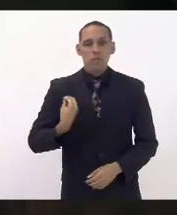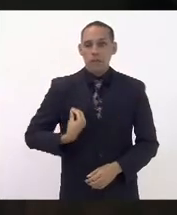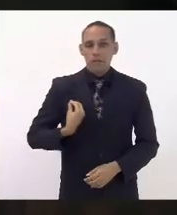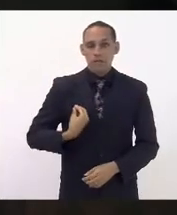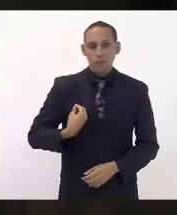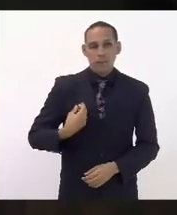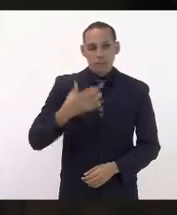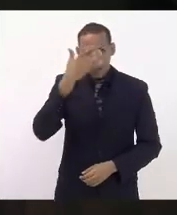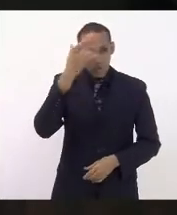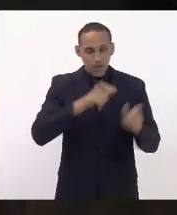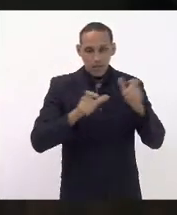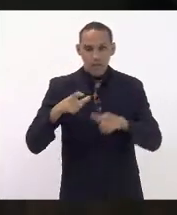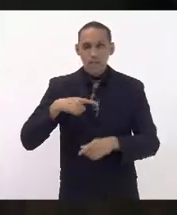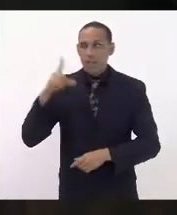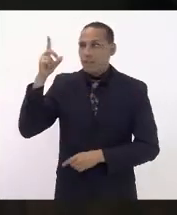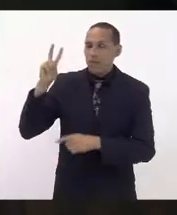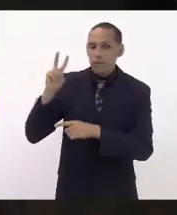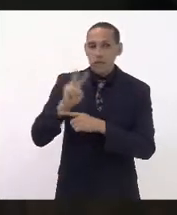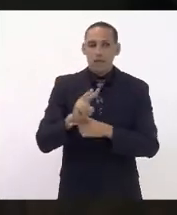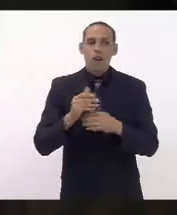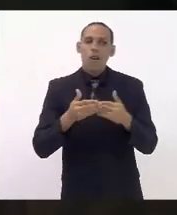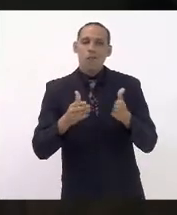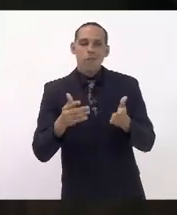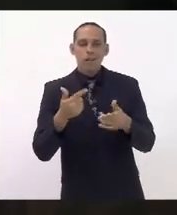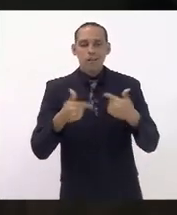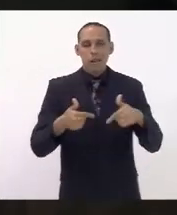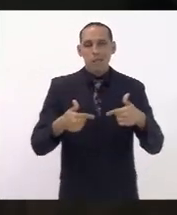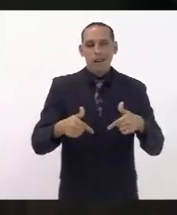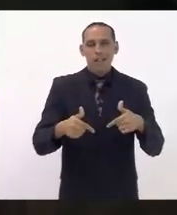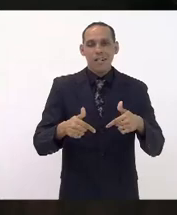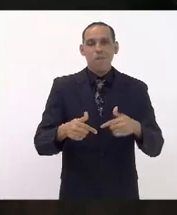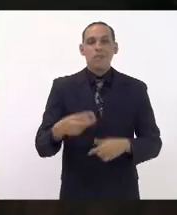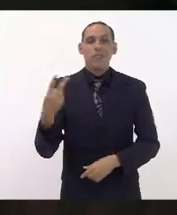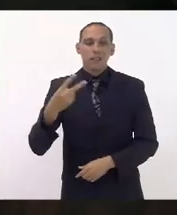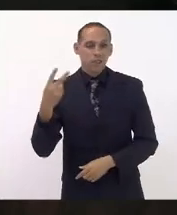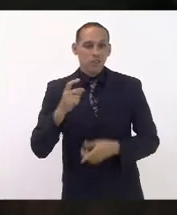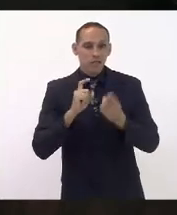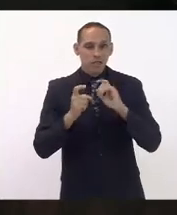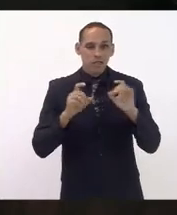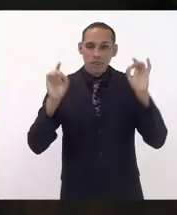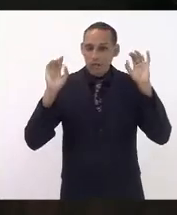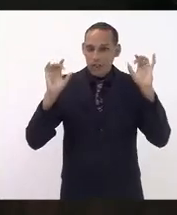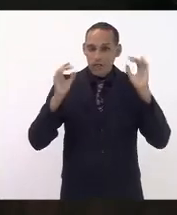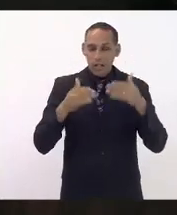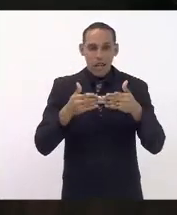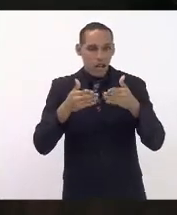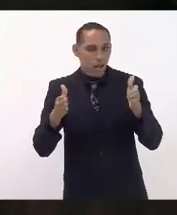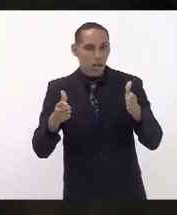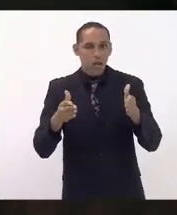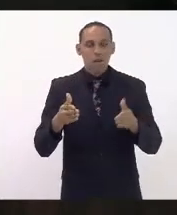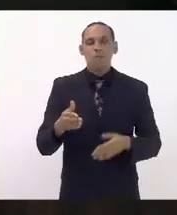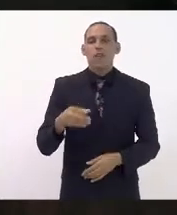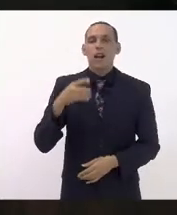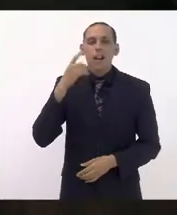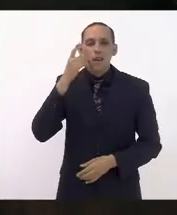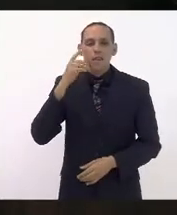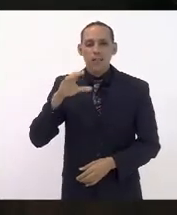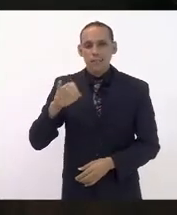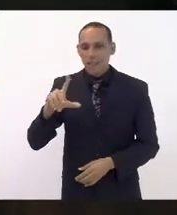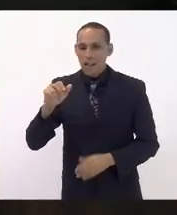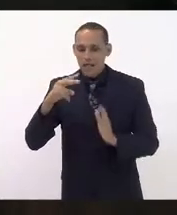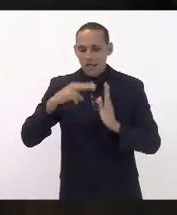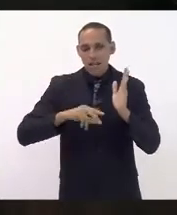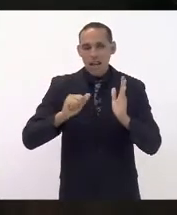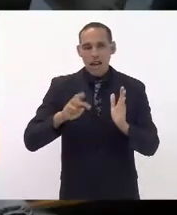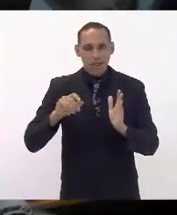proteção de Deus, iniciamos os nossos trabalhos. Está aberta a segunda sessão extraordinária do dia. A presidência convida a deputada Célia a fazer a leitura da ata da